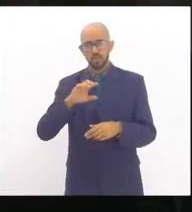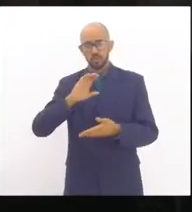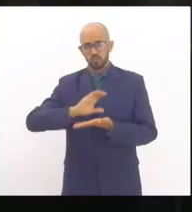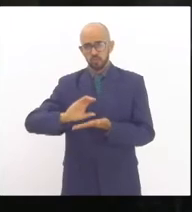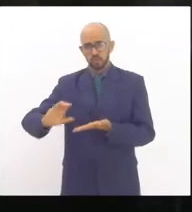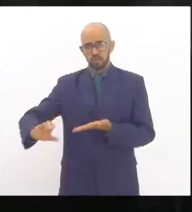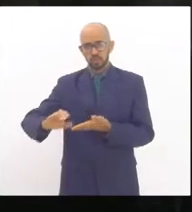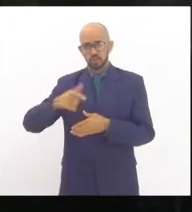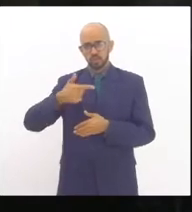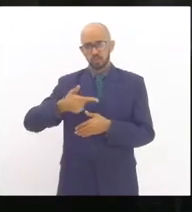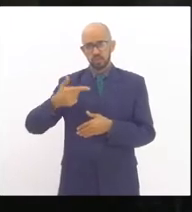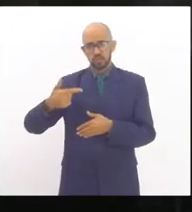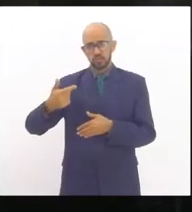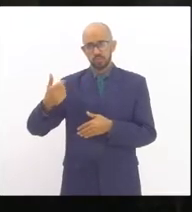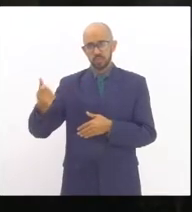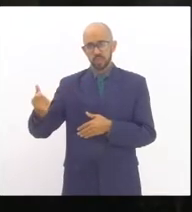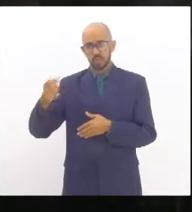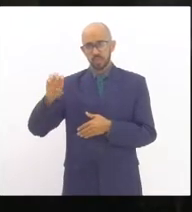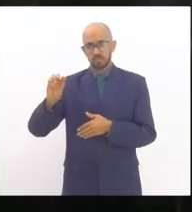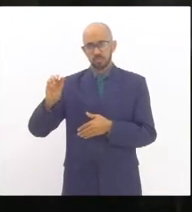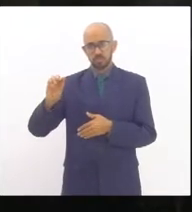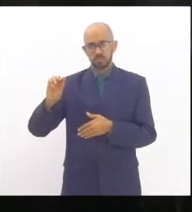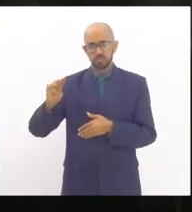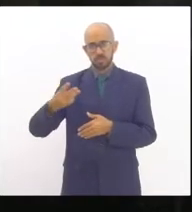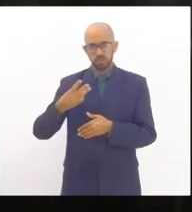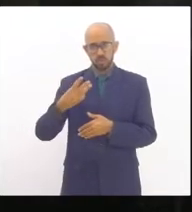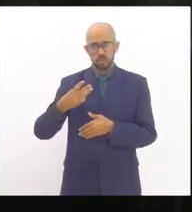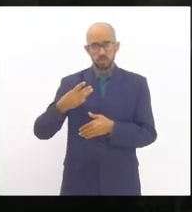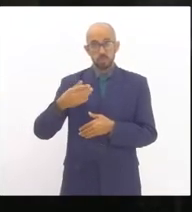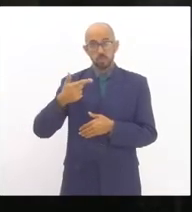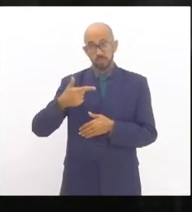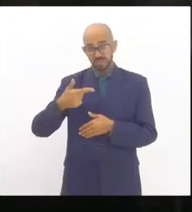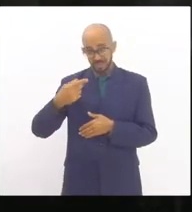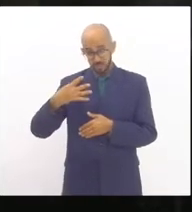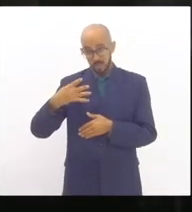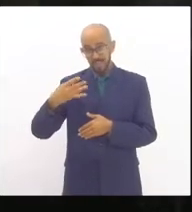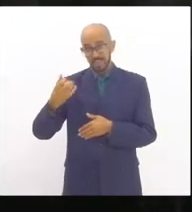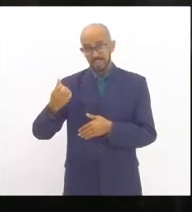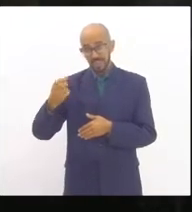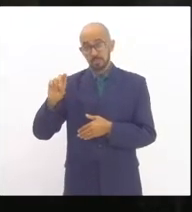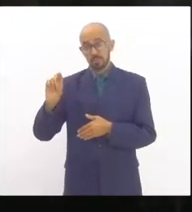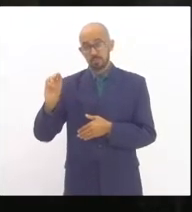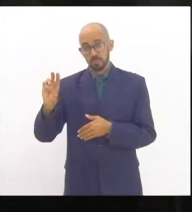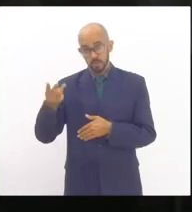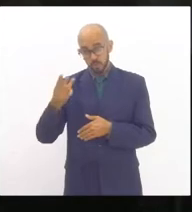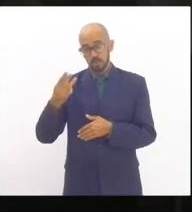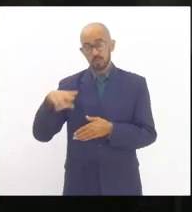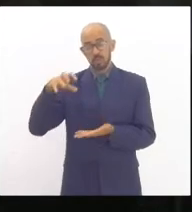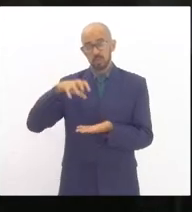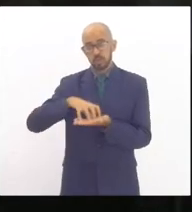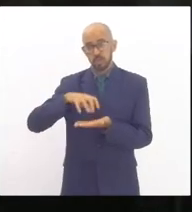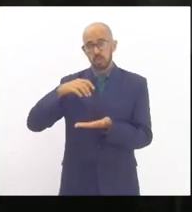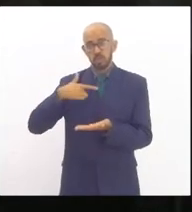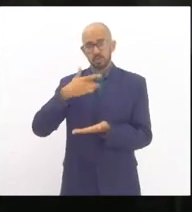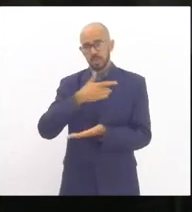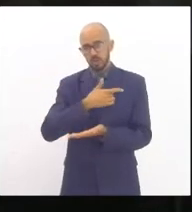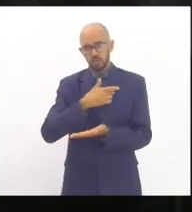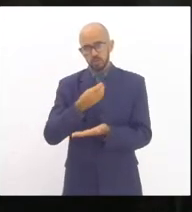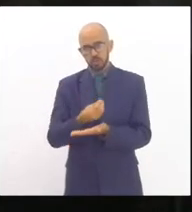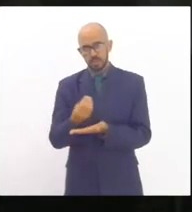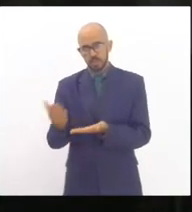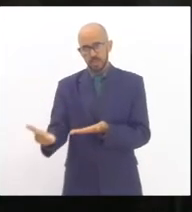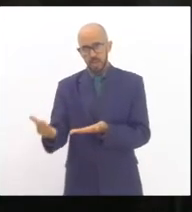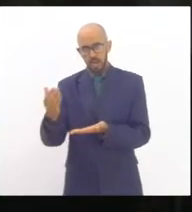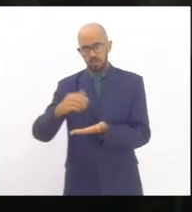de 226 milhões 246 milhões para a área da saúde a ser entregue